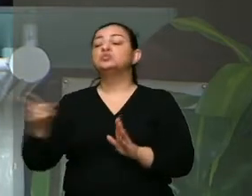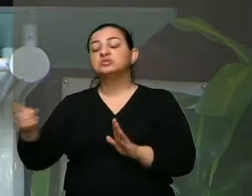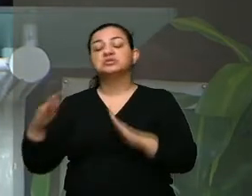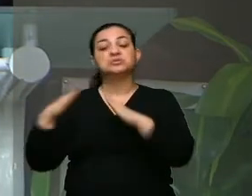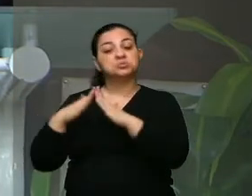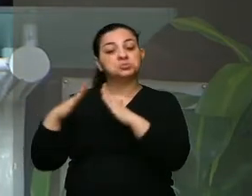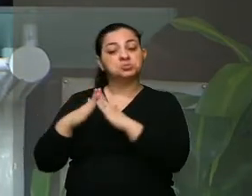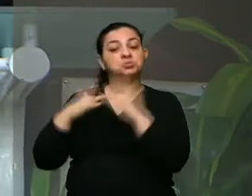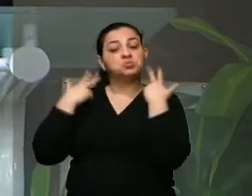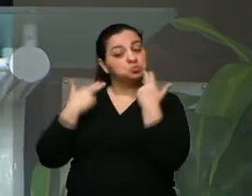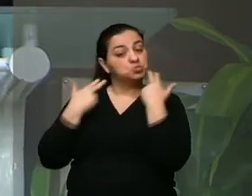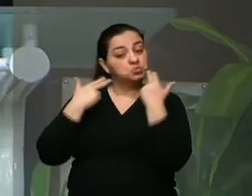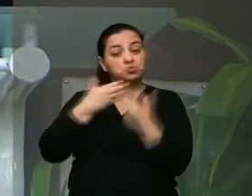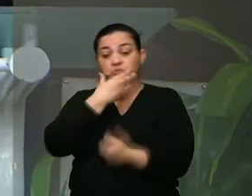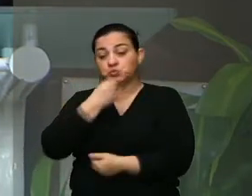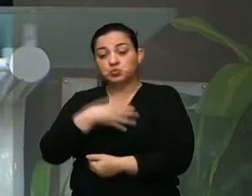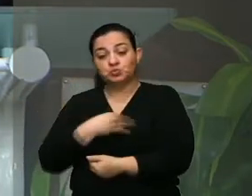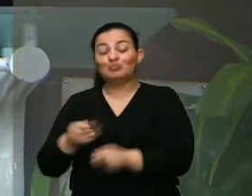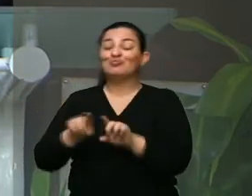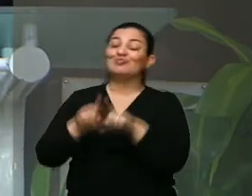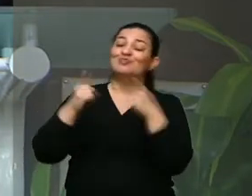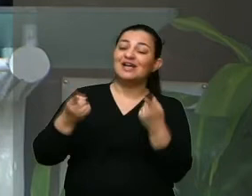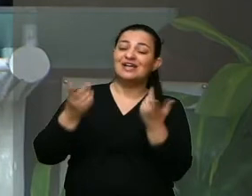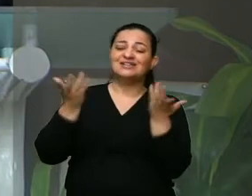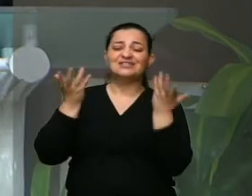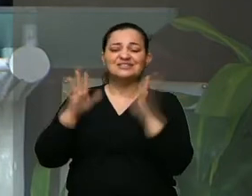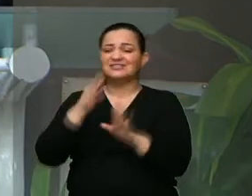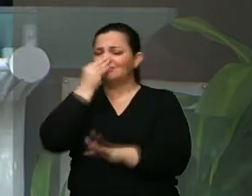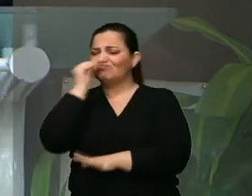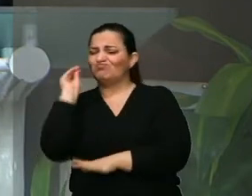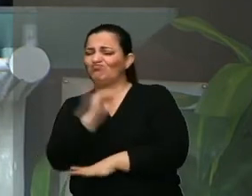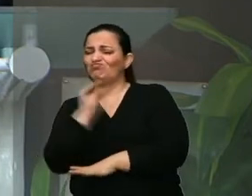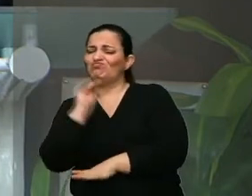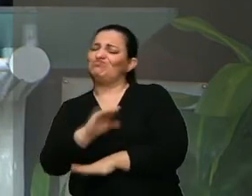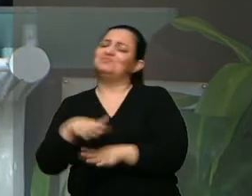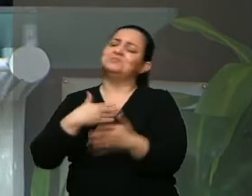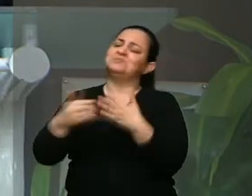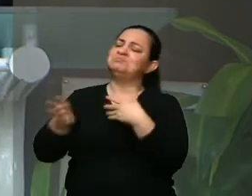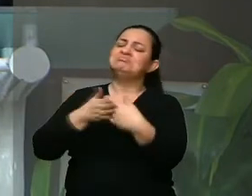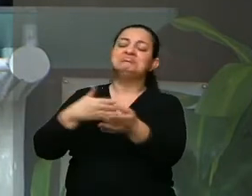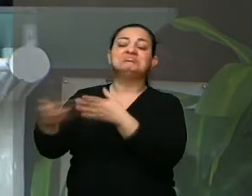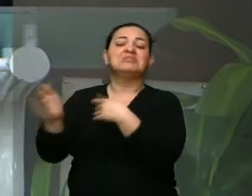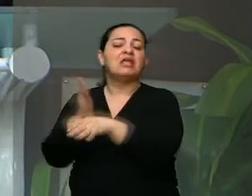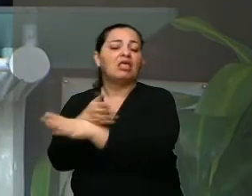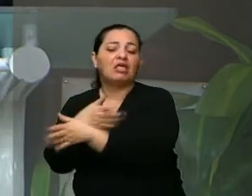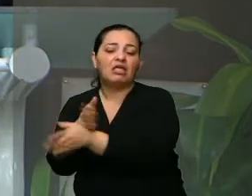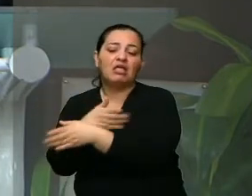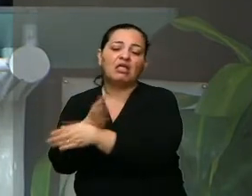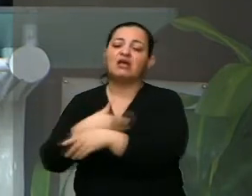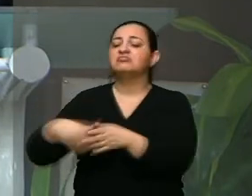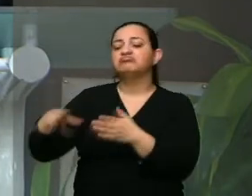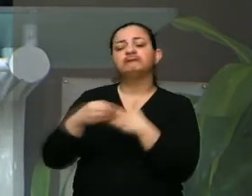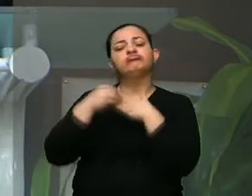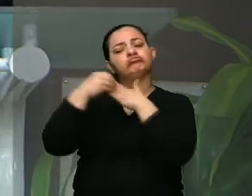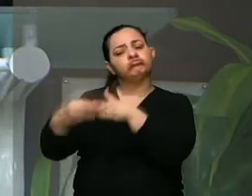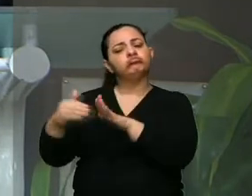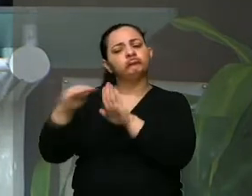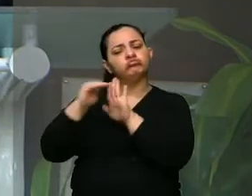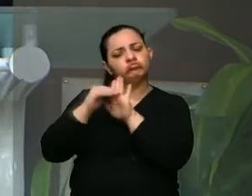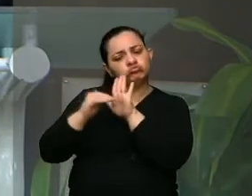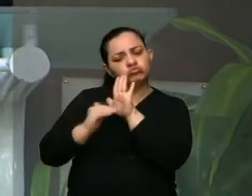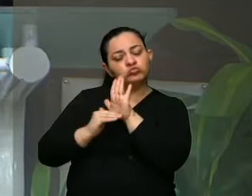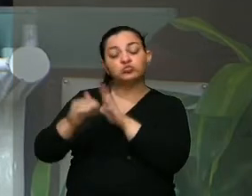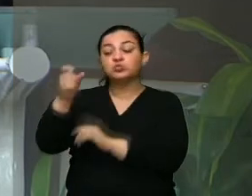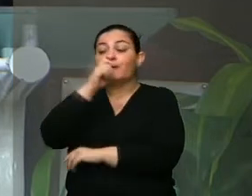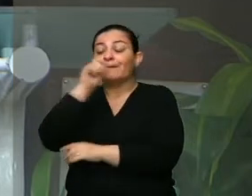casa como um filho mas ele não se tornasse um bom menino e não seguisse as instruções do seu pai